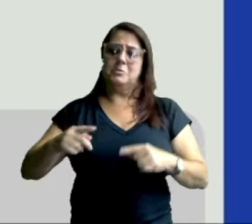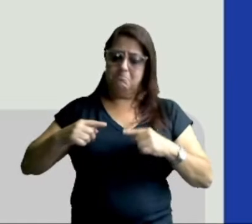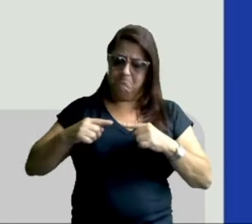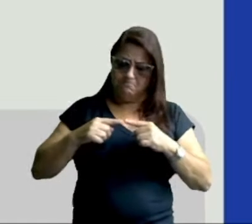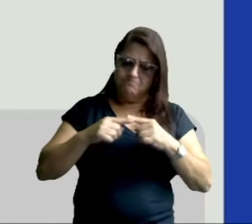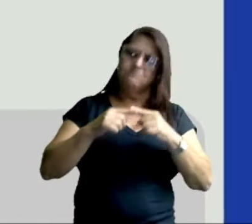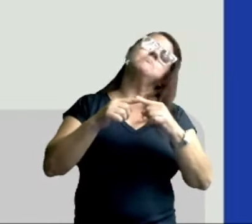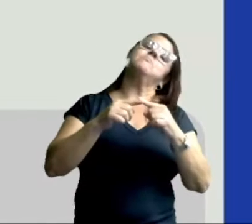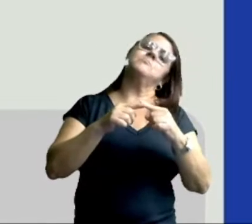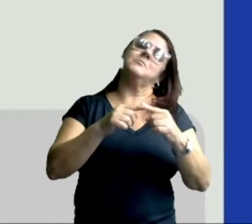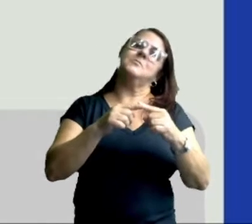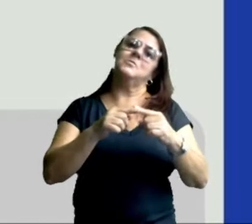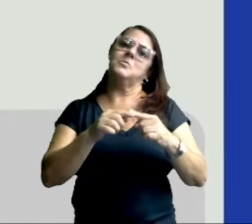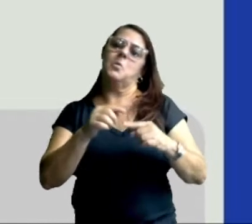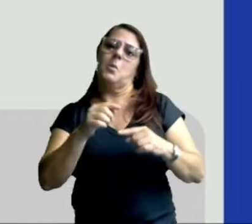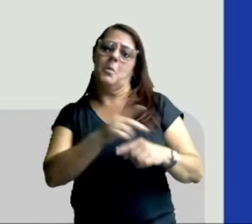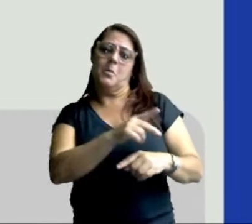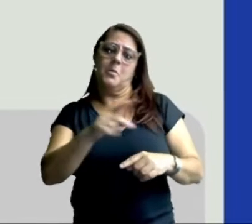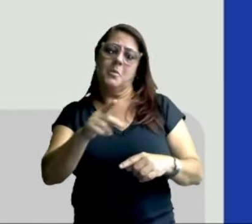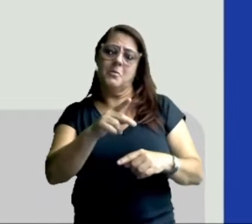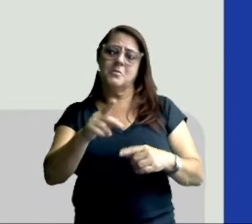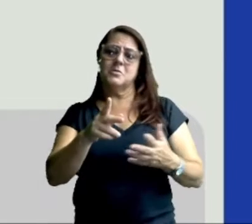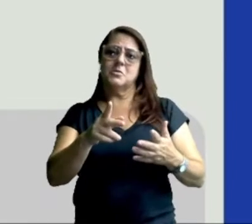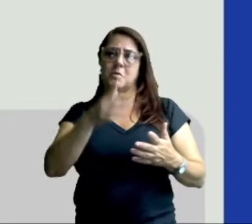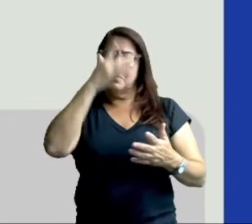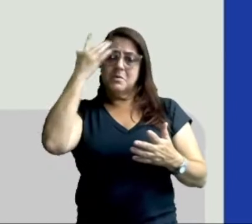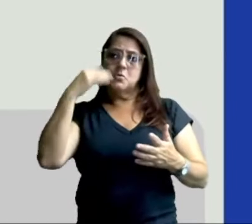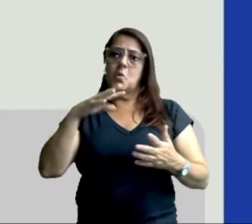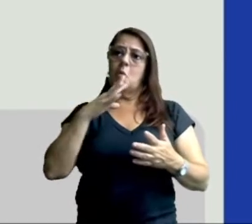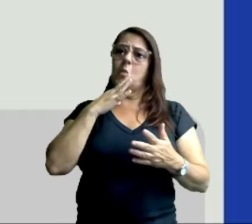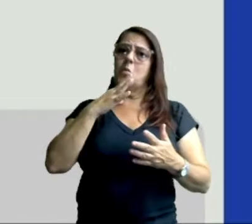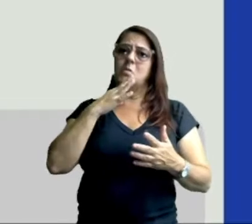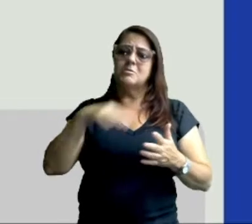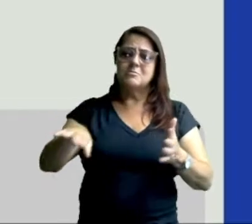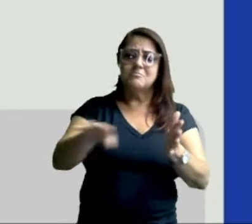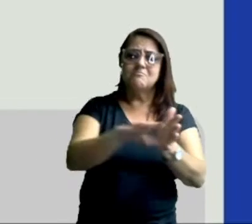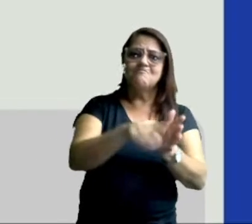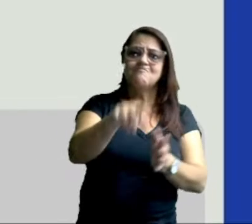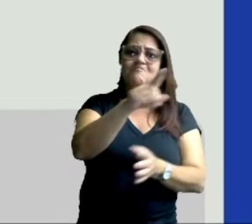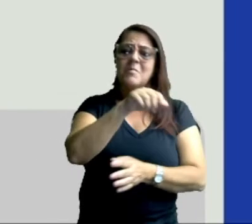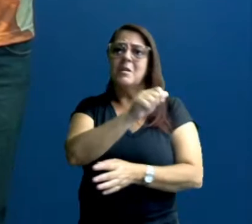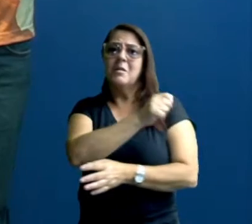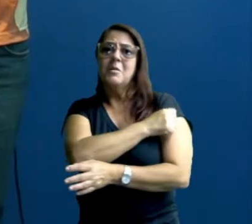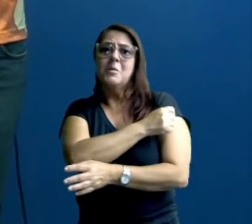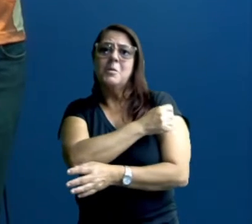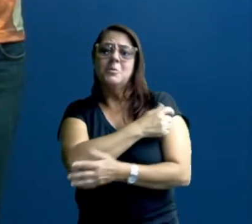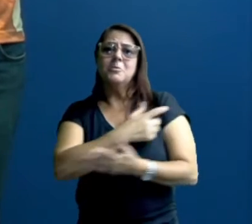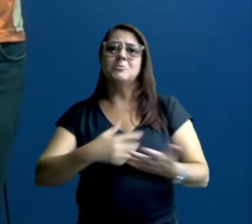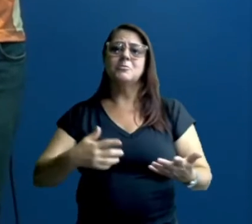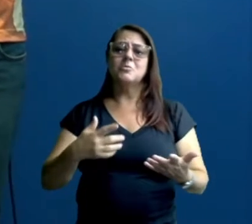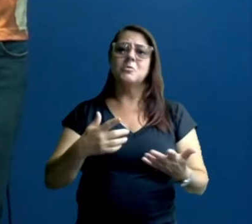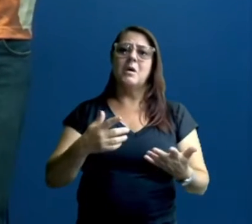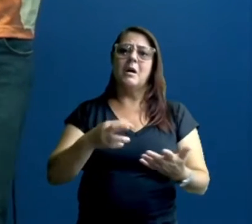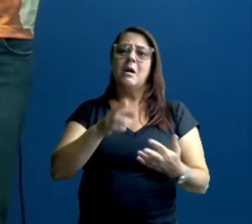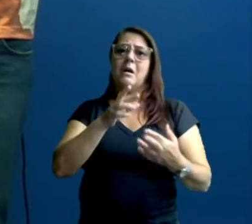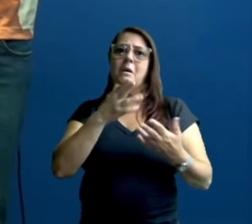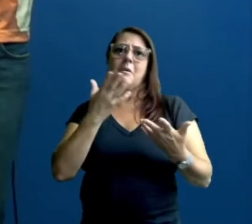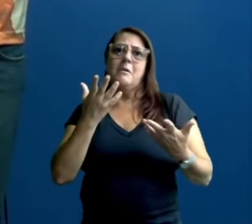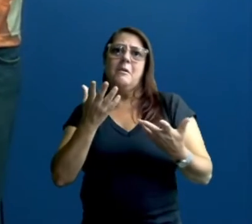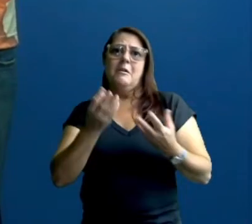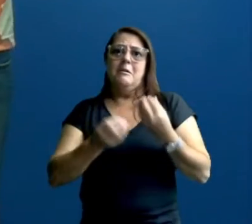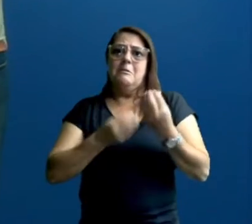que o indivíduo já chega na escola com uma bagagem de conhecimento muito grande, né? Principalmente sobre a respeito